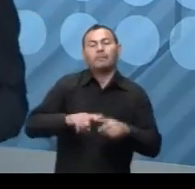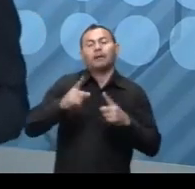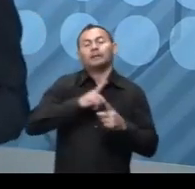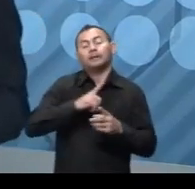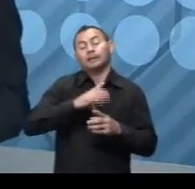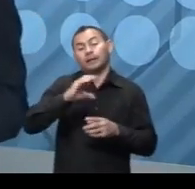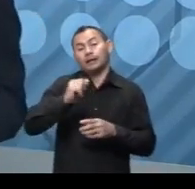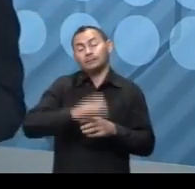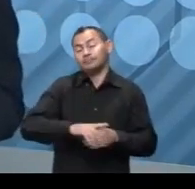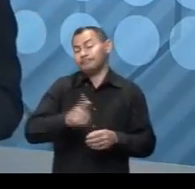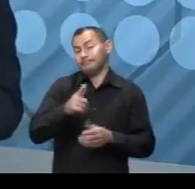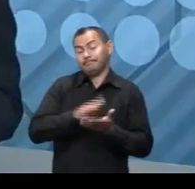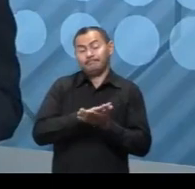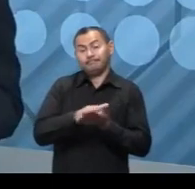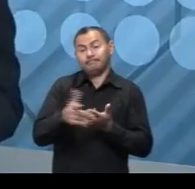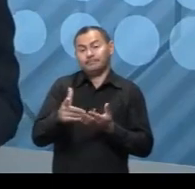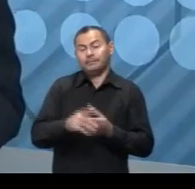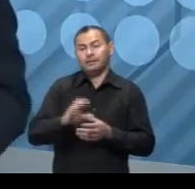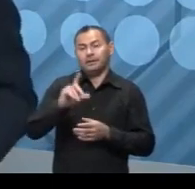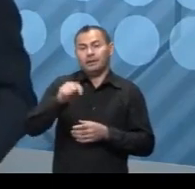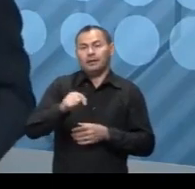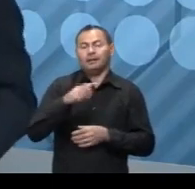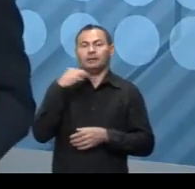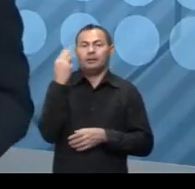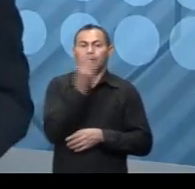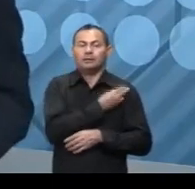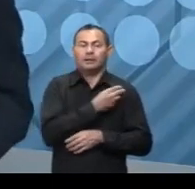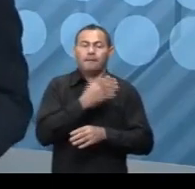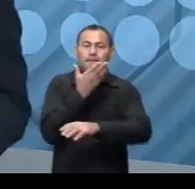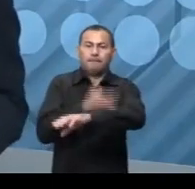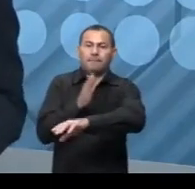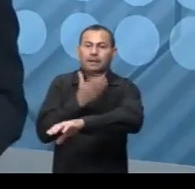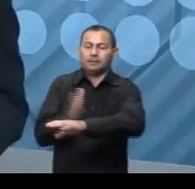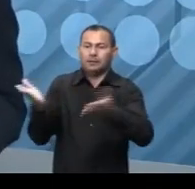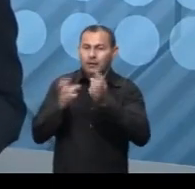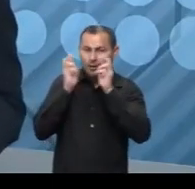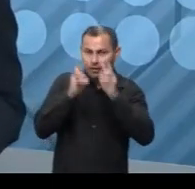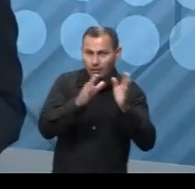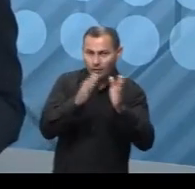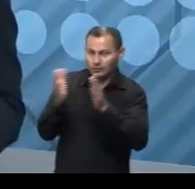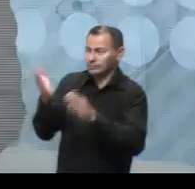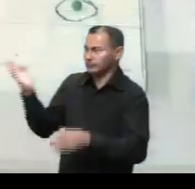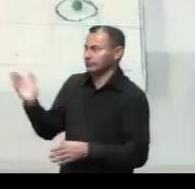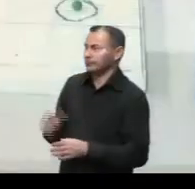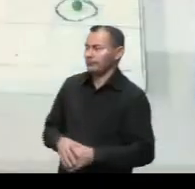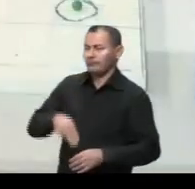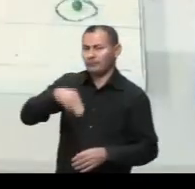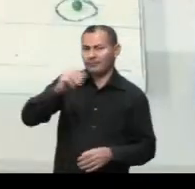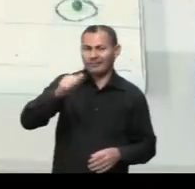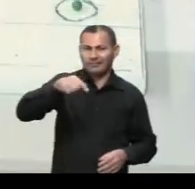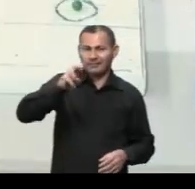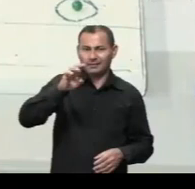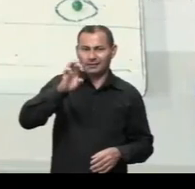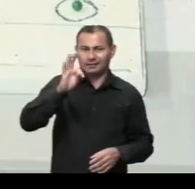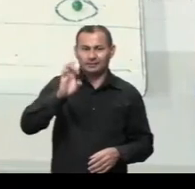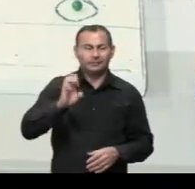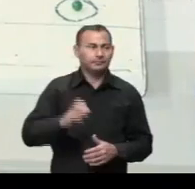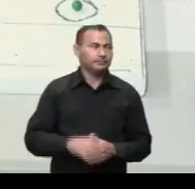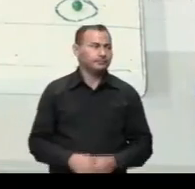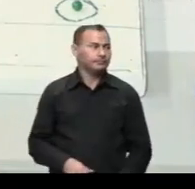que existem casos onde a gente não vai ter isso, que é o caso da nossa prática agora. Então, me acompanha ali na maquete.